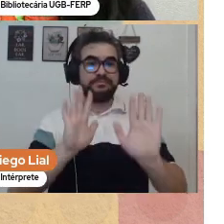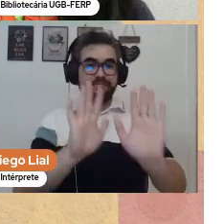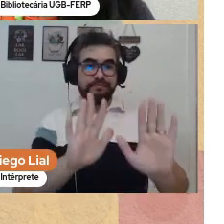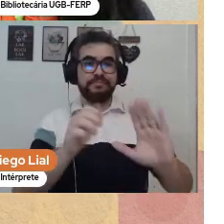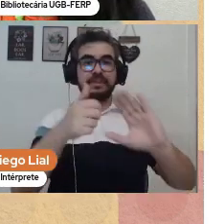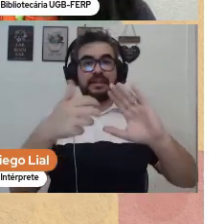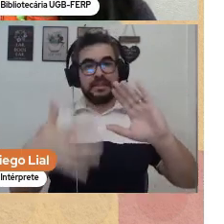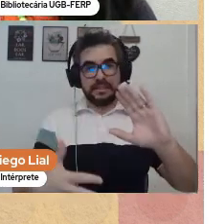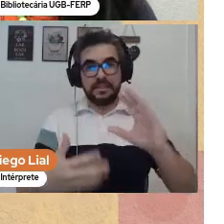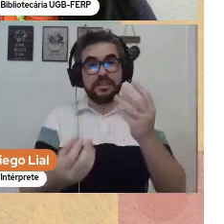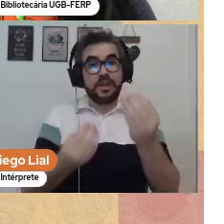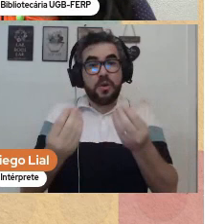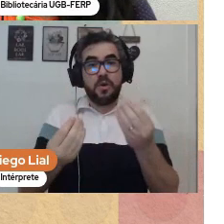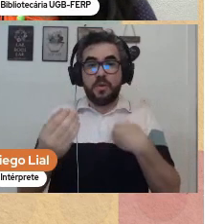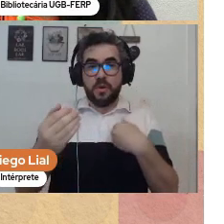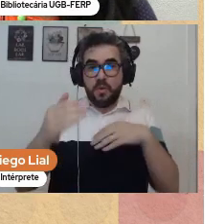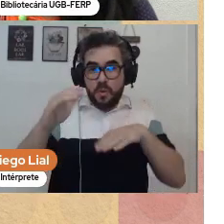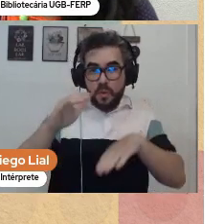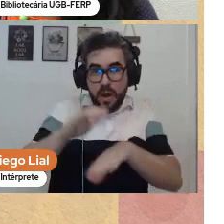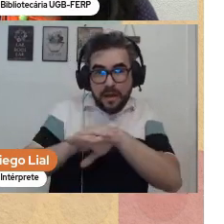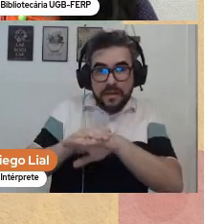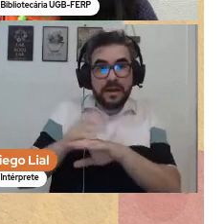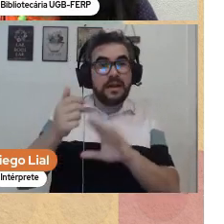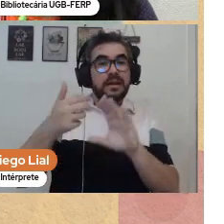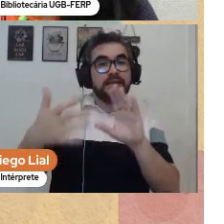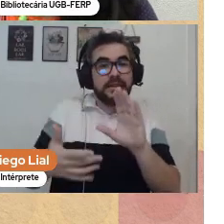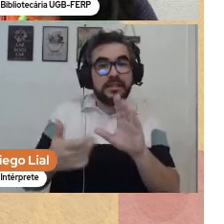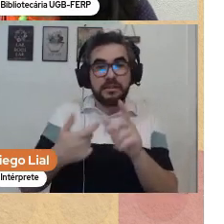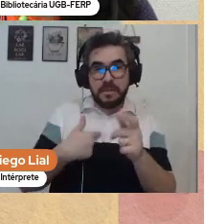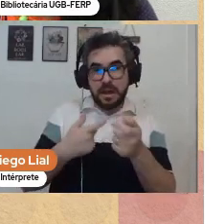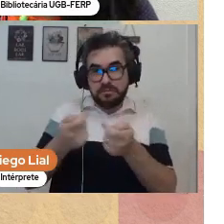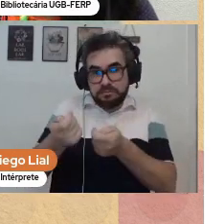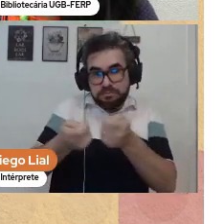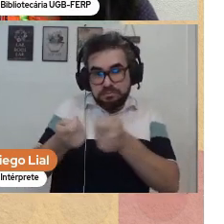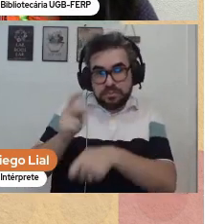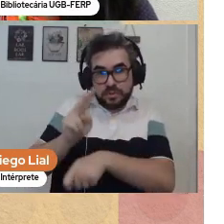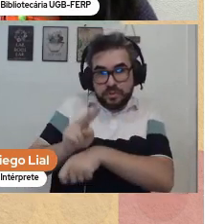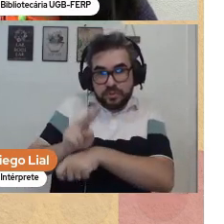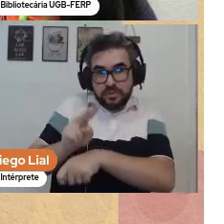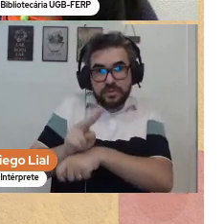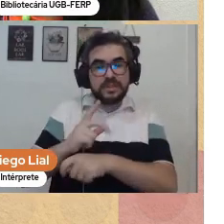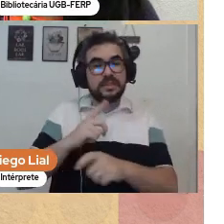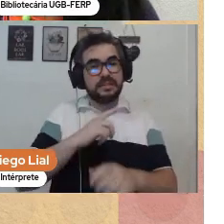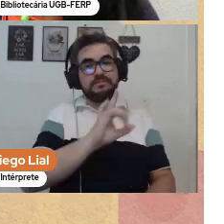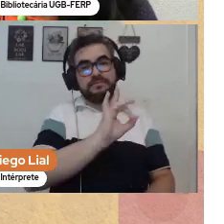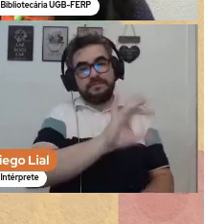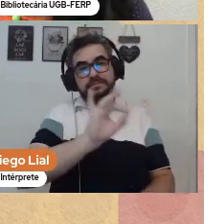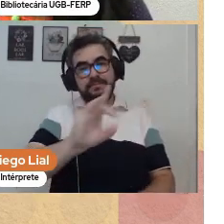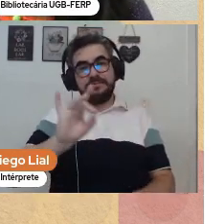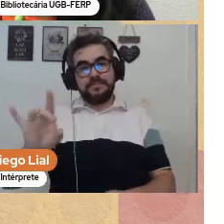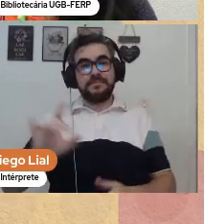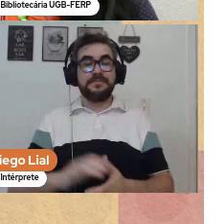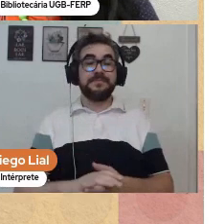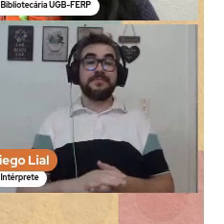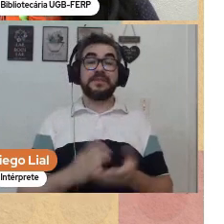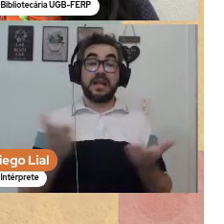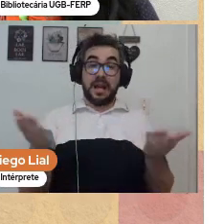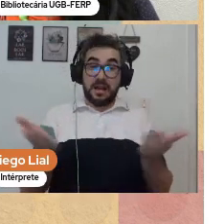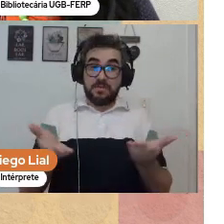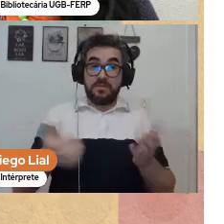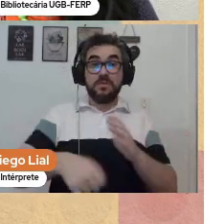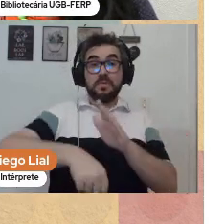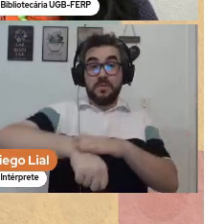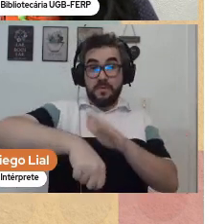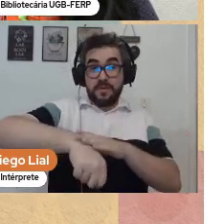preservação e conservação. E neste momento, que eu menciono sobre a gestão e falo de preservação e conservação, é o